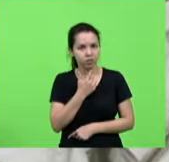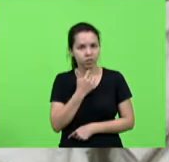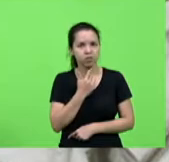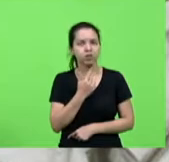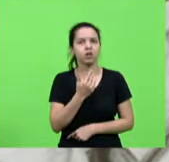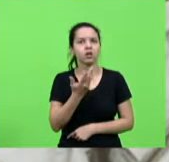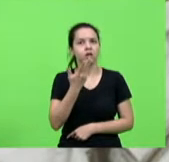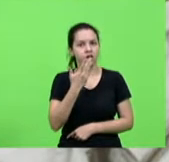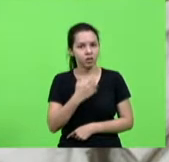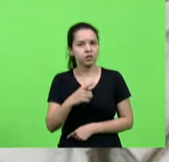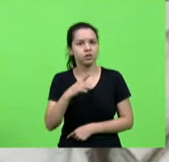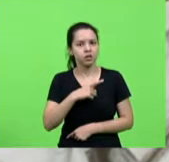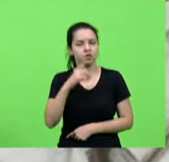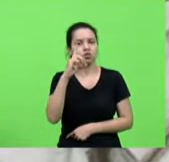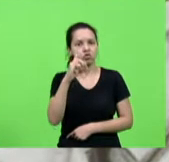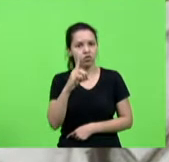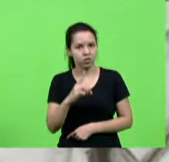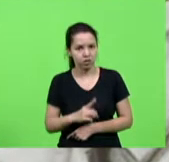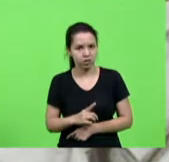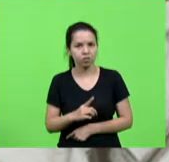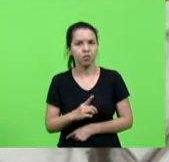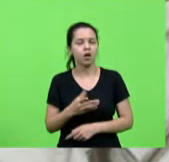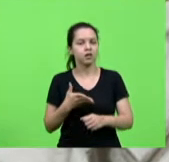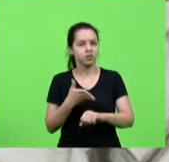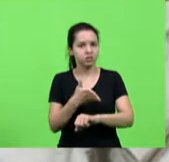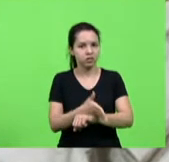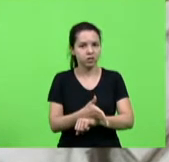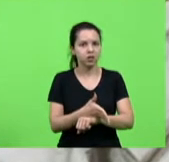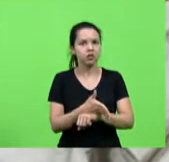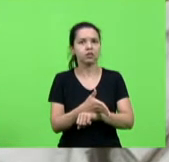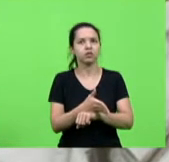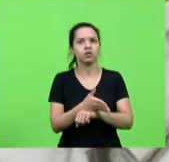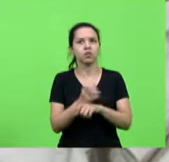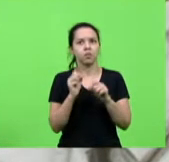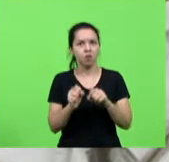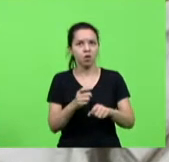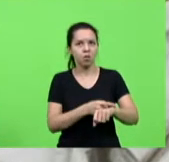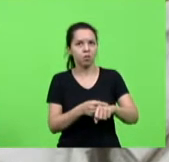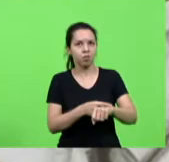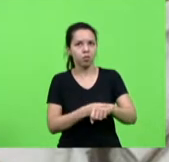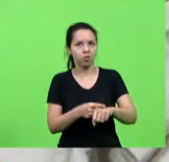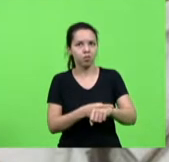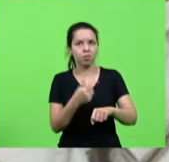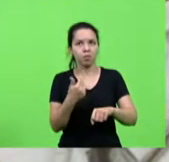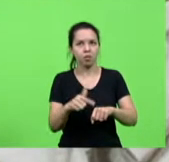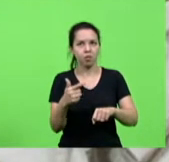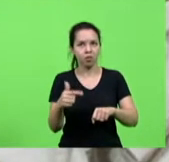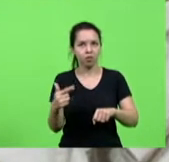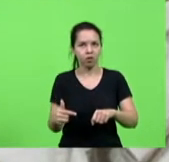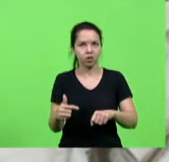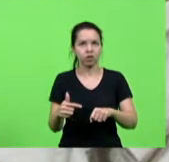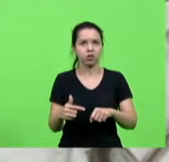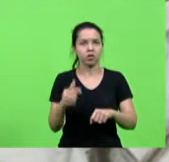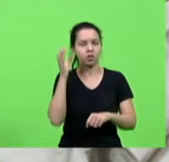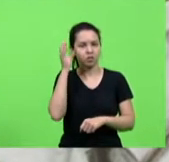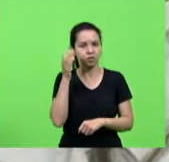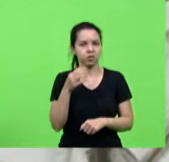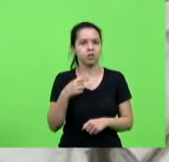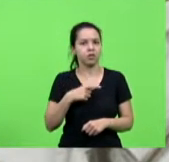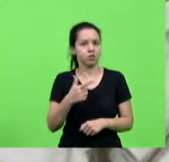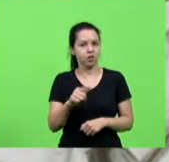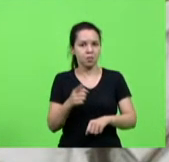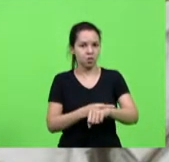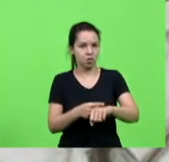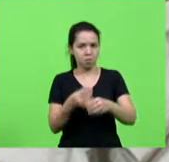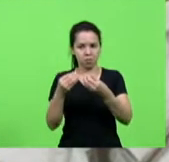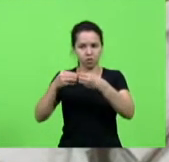que as crianças têm direito a ter acesso a conteúdo pornográfico, porque não há consenso sobre o grau em que a pornografia é